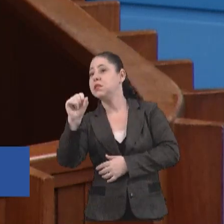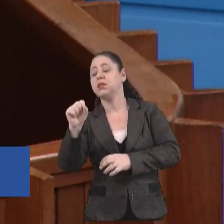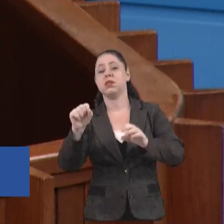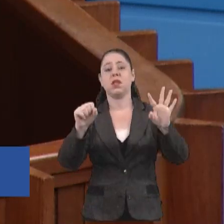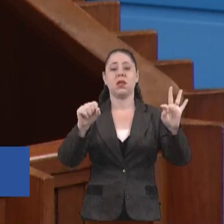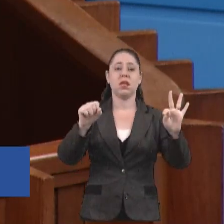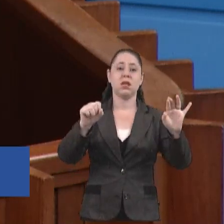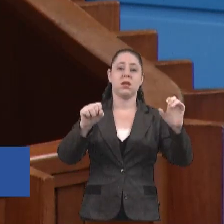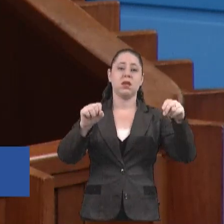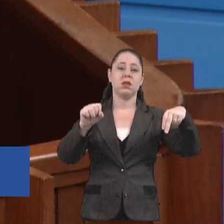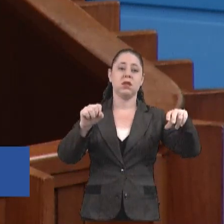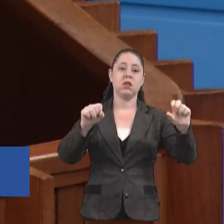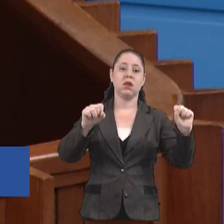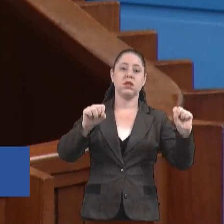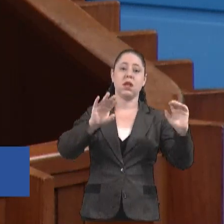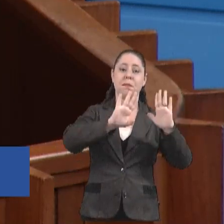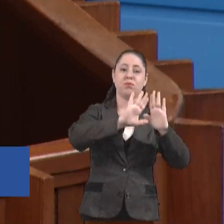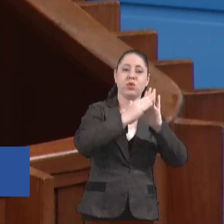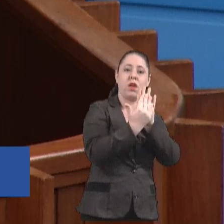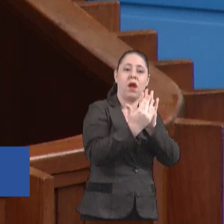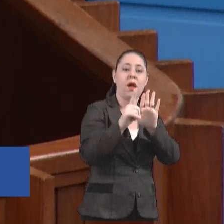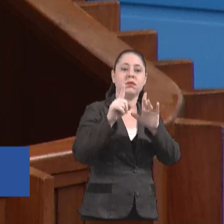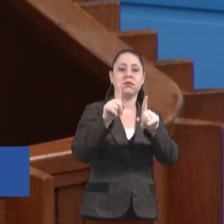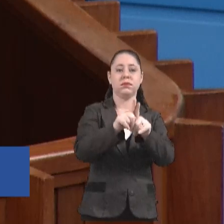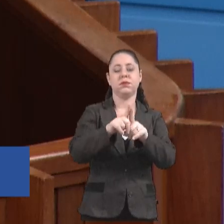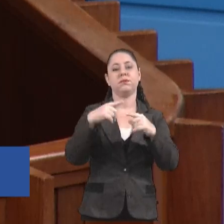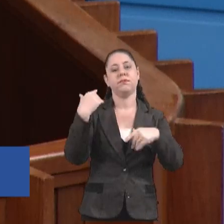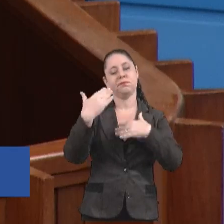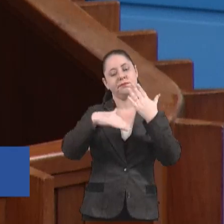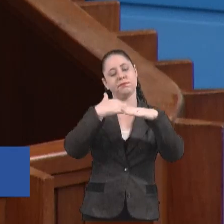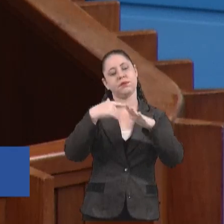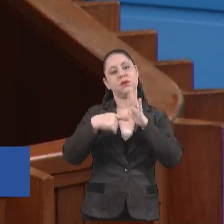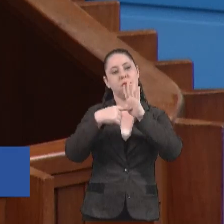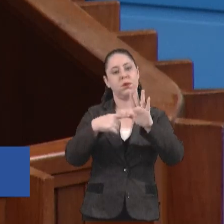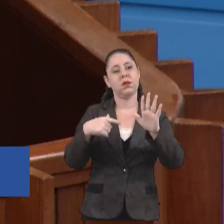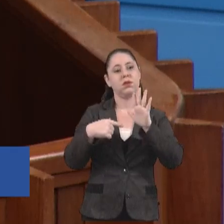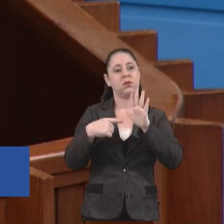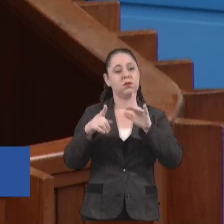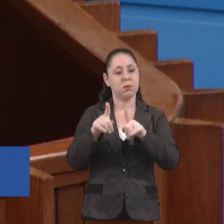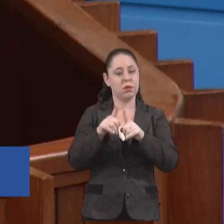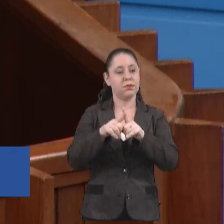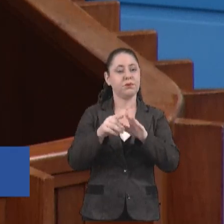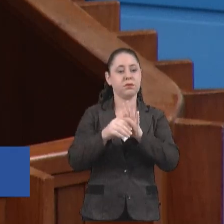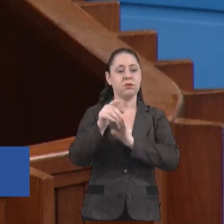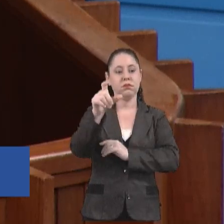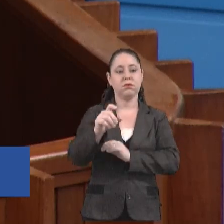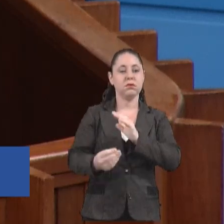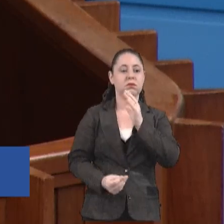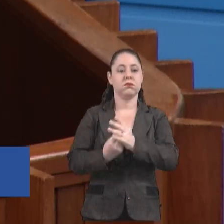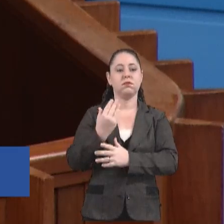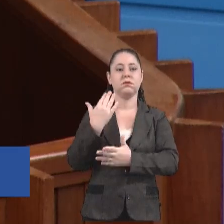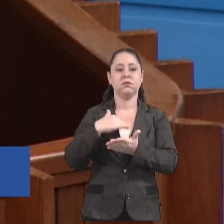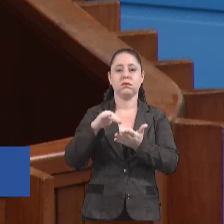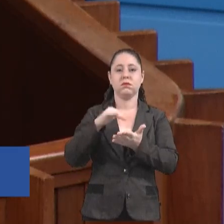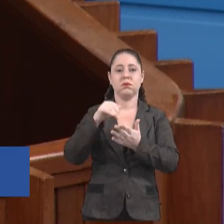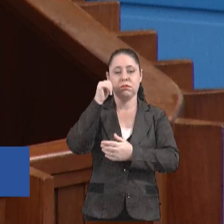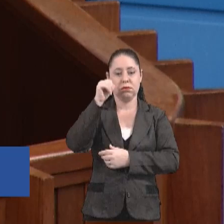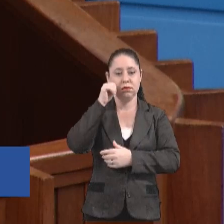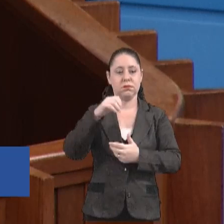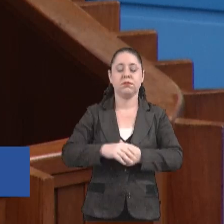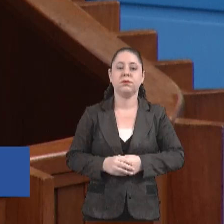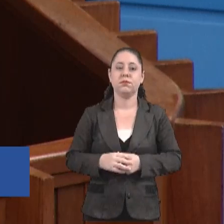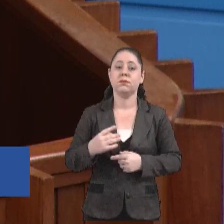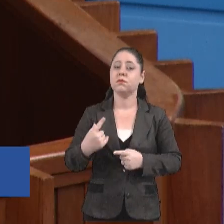nós precisamos avançar nesse debate também. Apresentei aqui também uma indicação da criação da Secretaria de Mulheres,